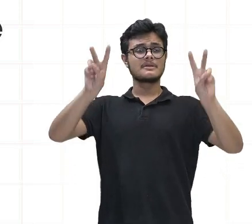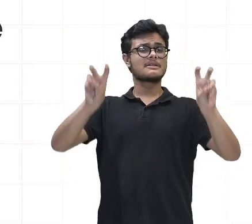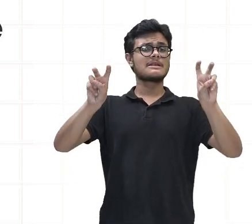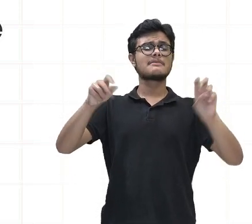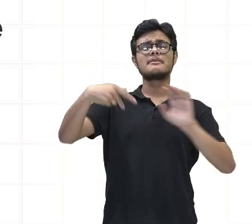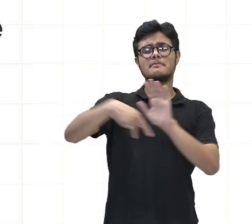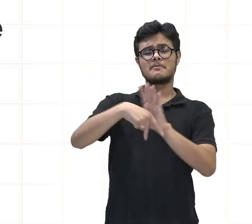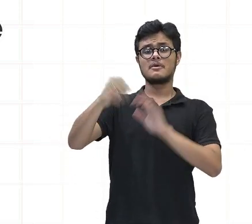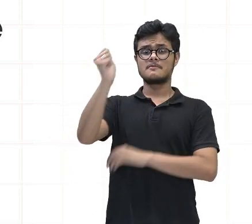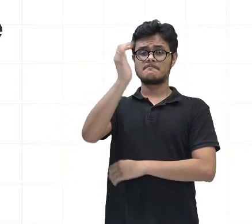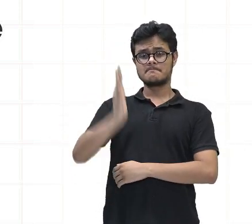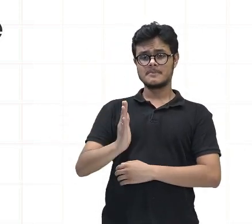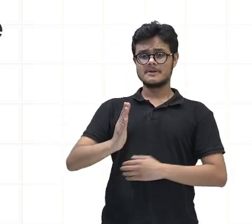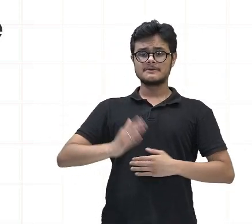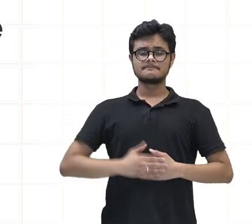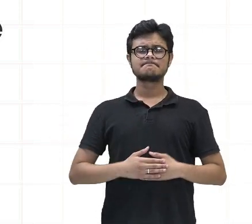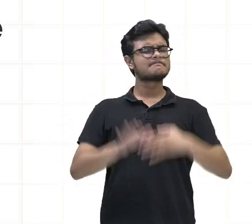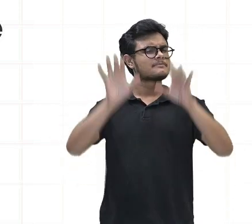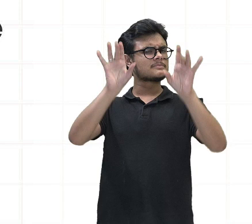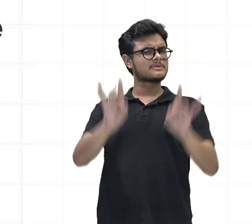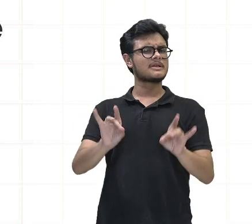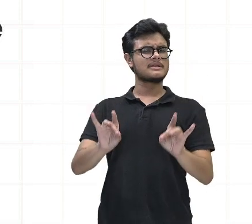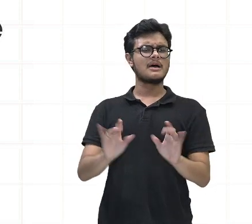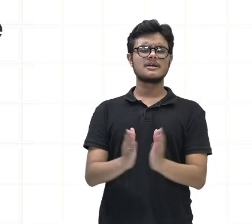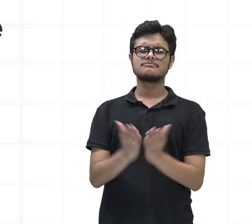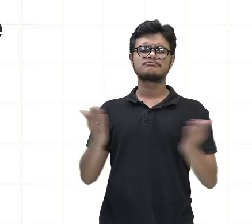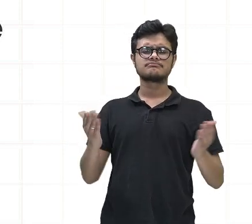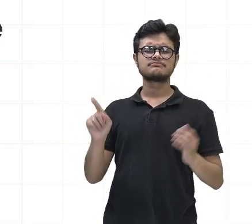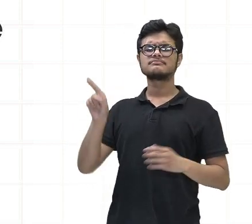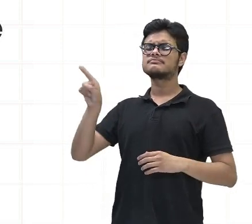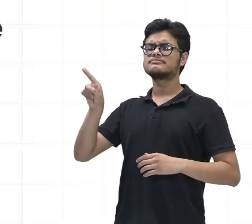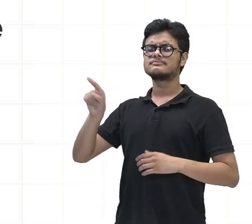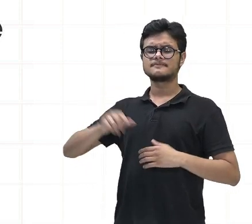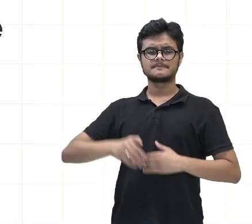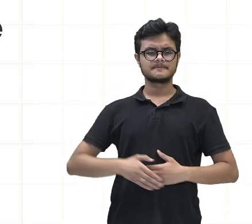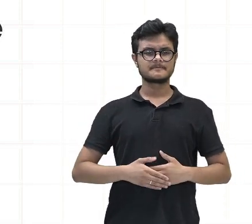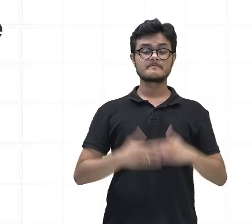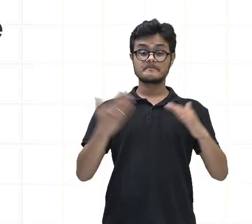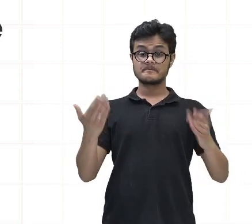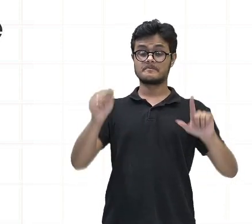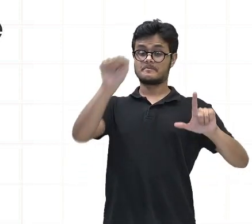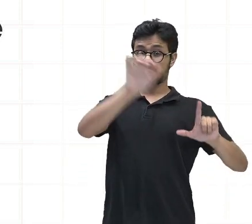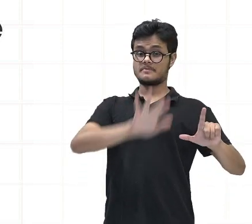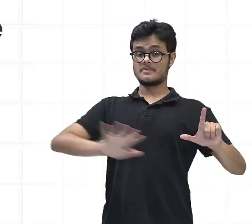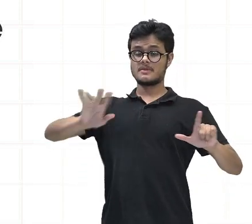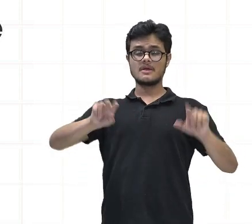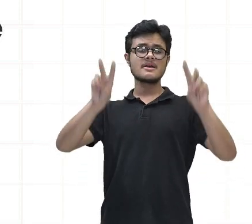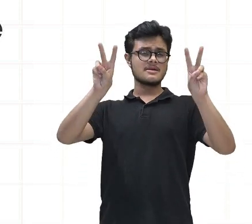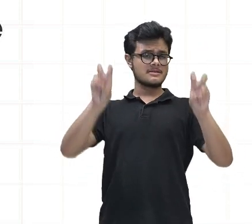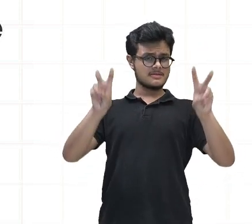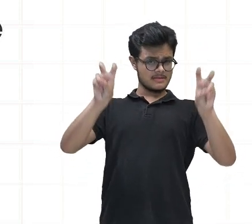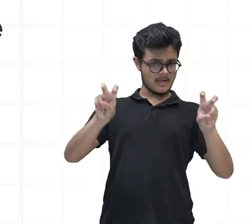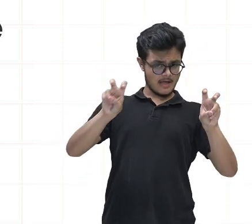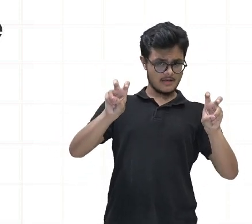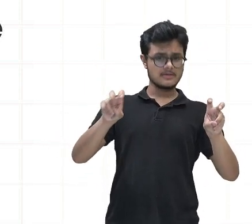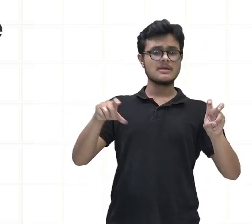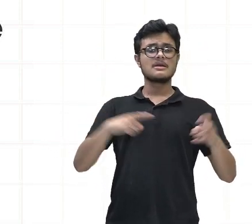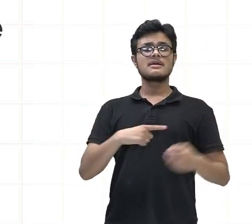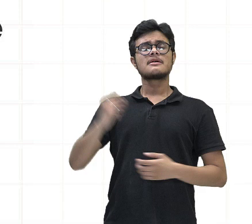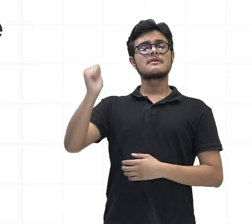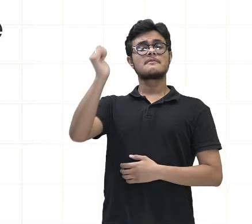Brasil o que que nós iremos verificar no detalhamento mapas temáticos e ou mapas